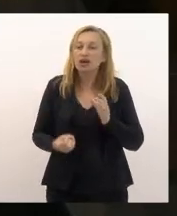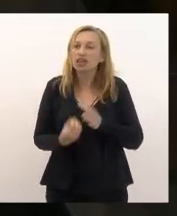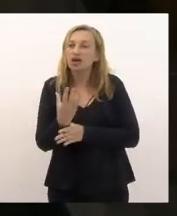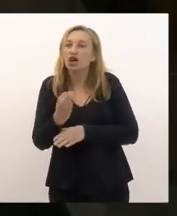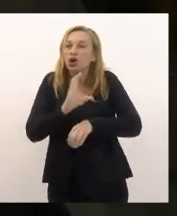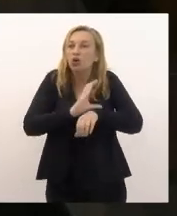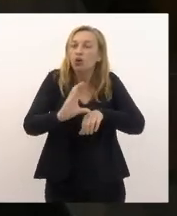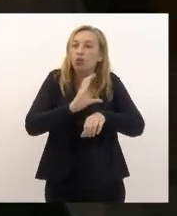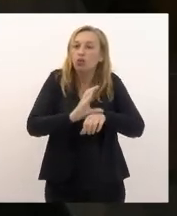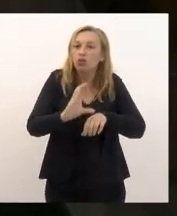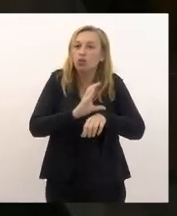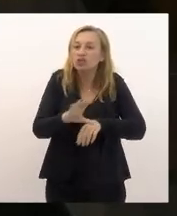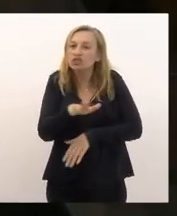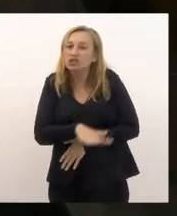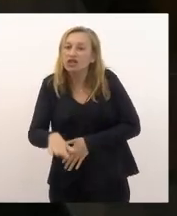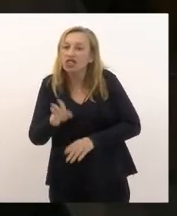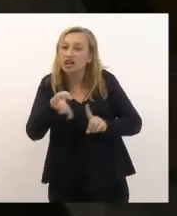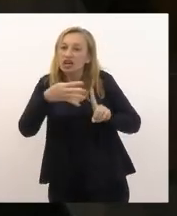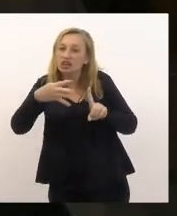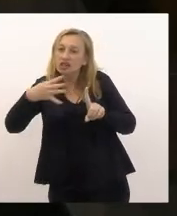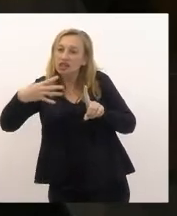sobre infância